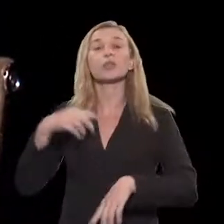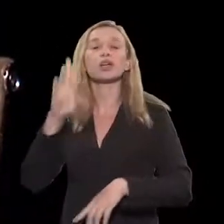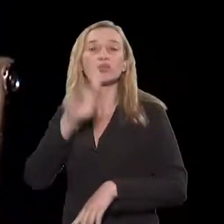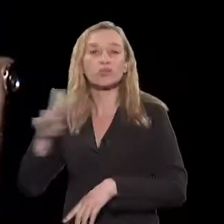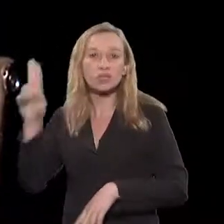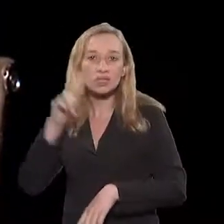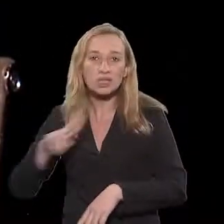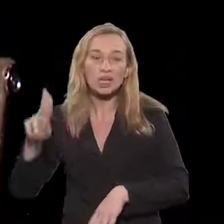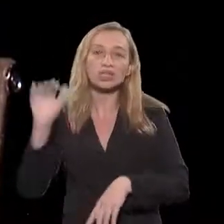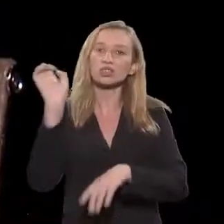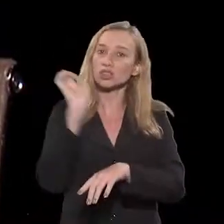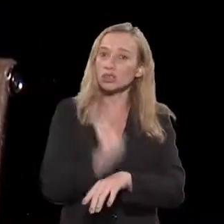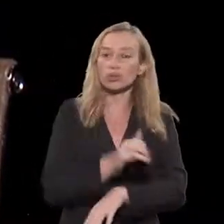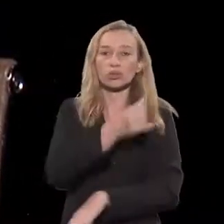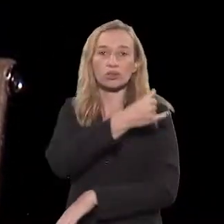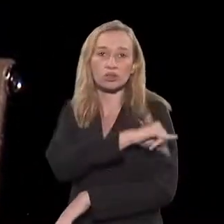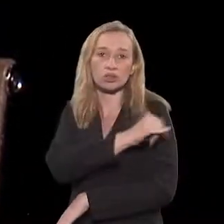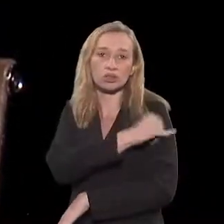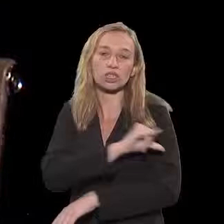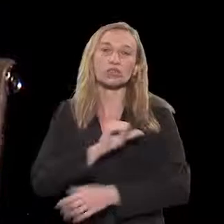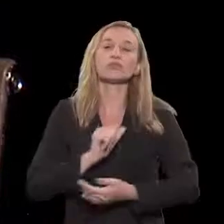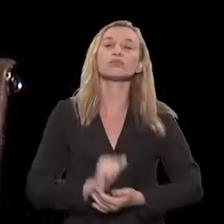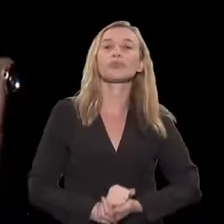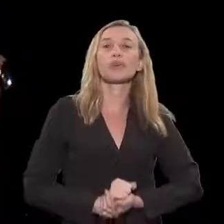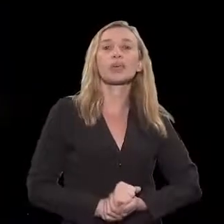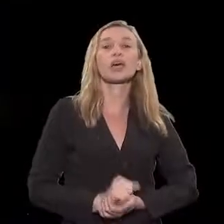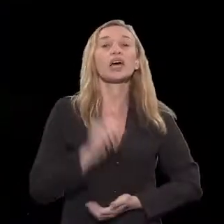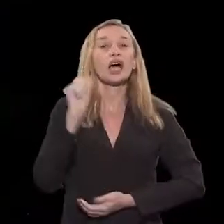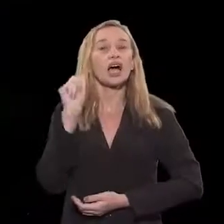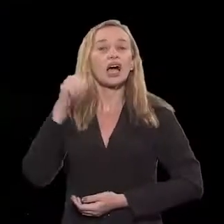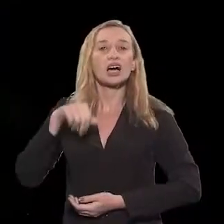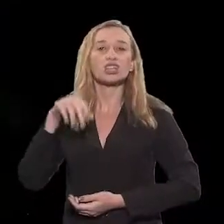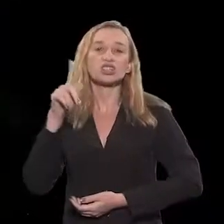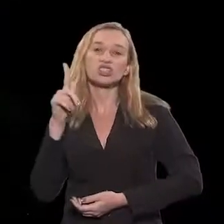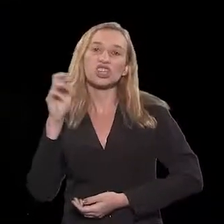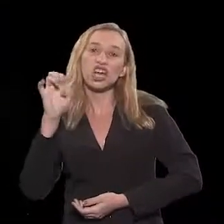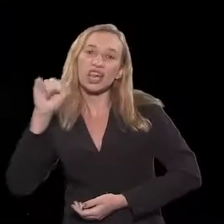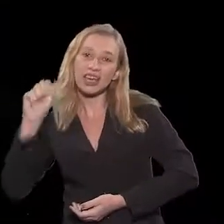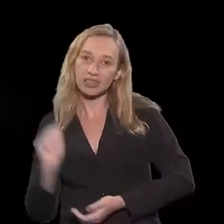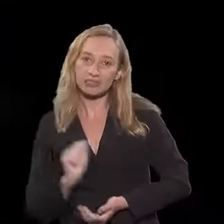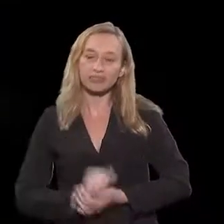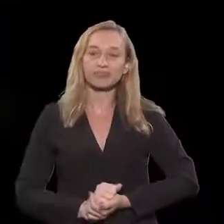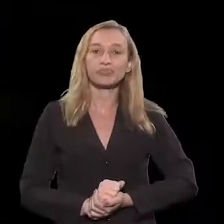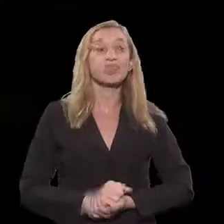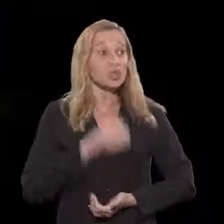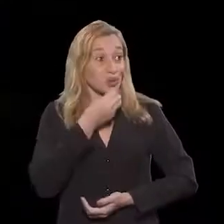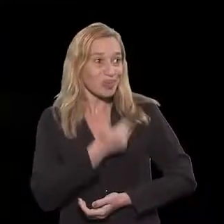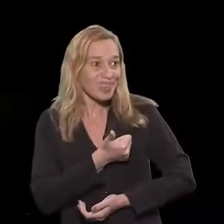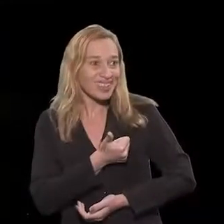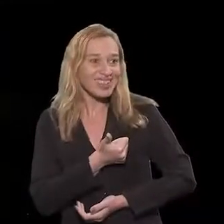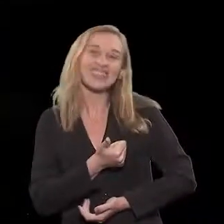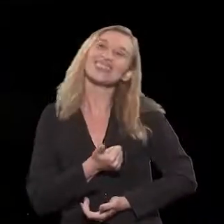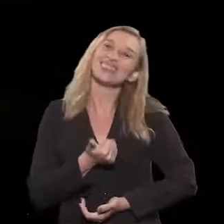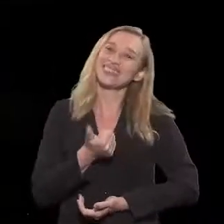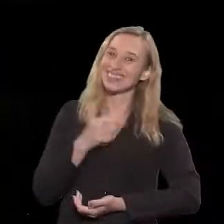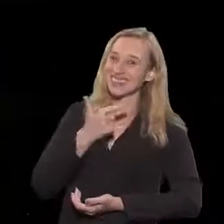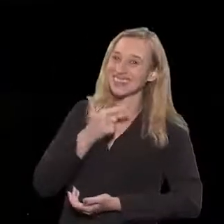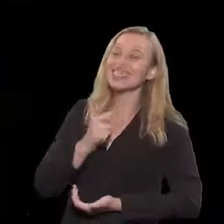pela Universidade Estadual do Rio de Janeiro, Angélica Ferrares. Tudo bem?